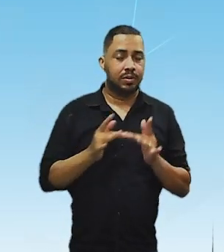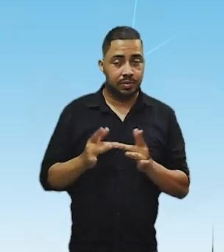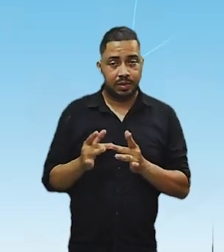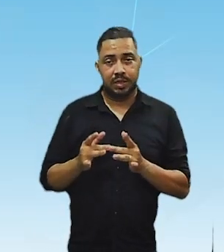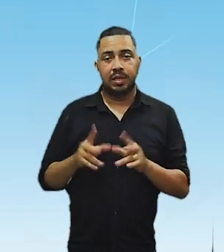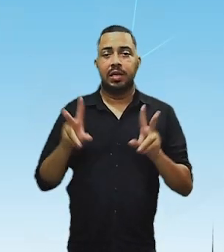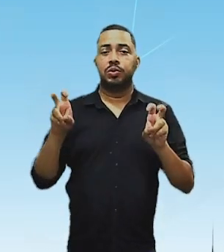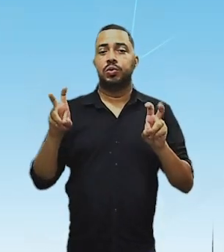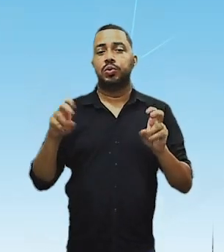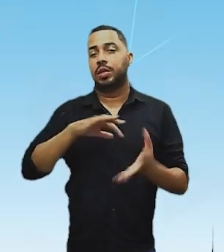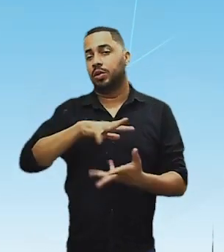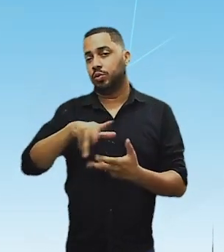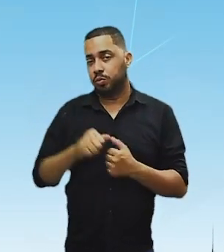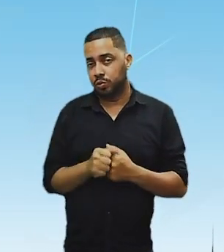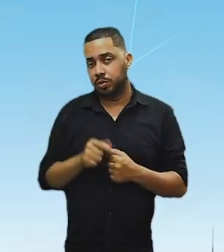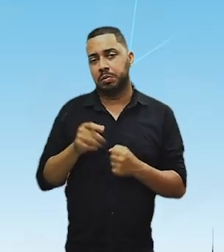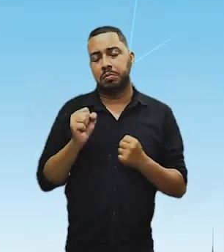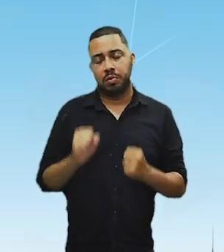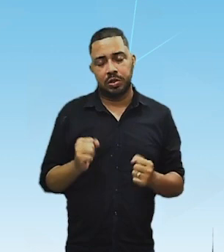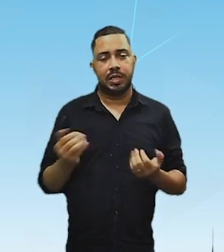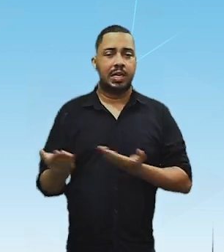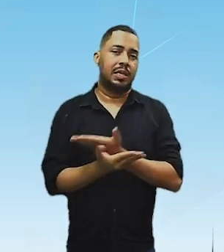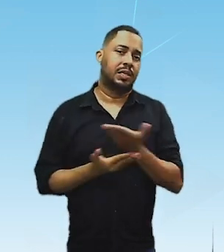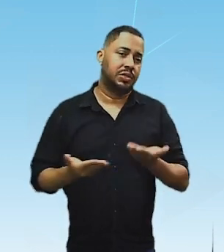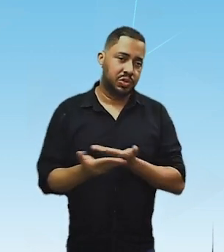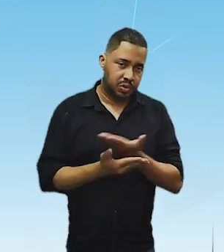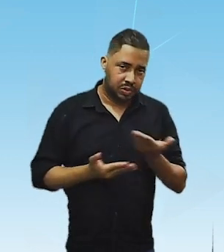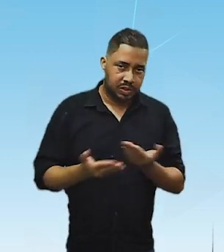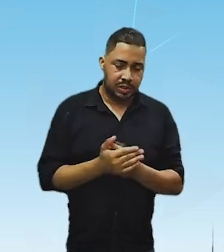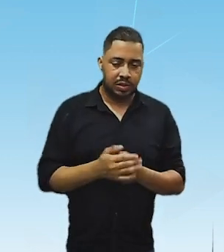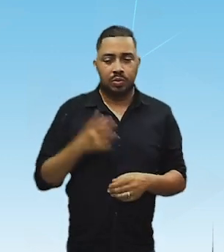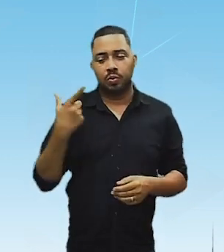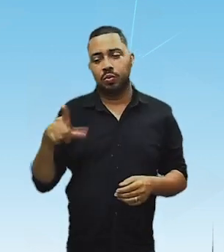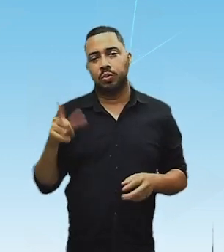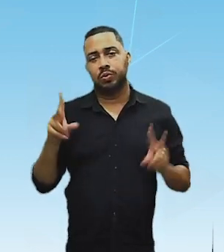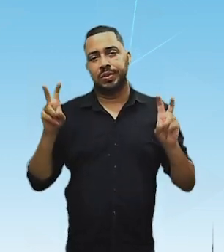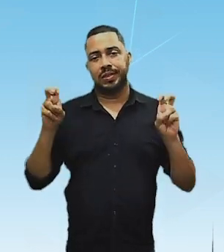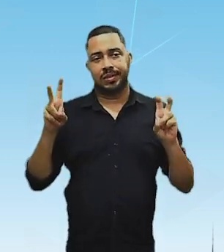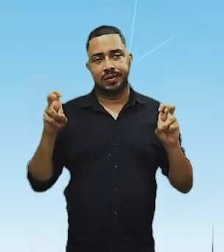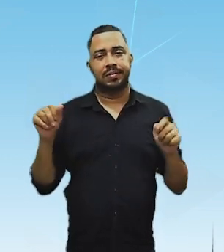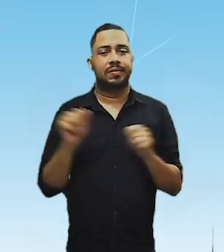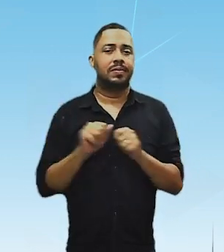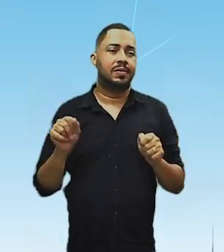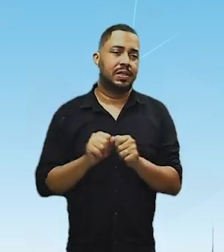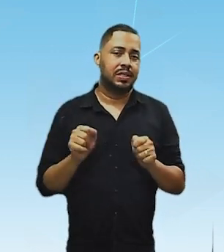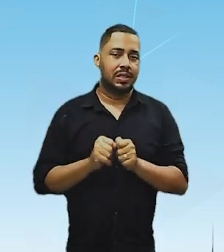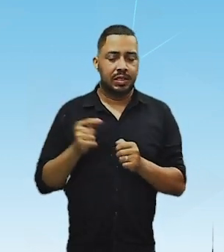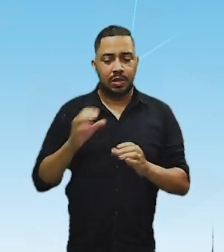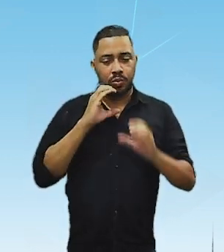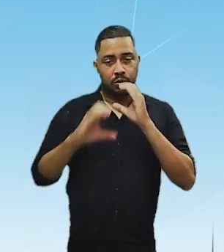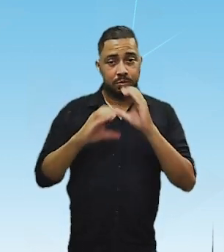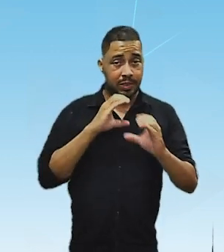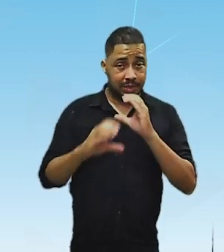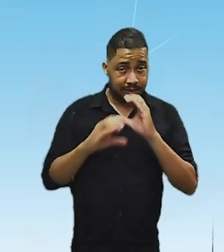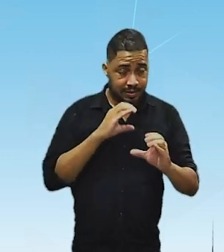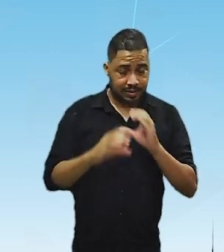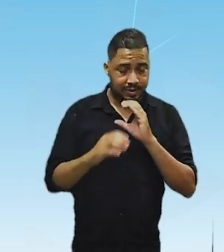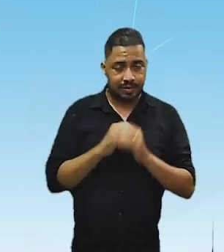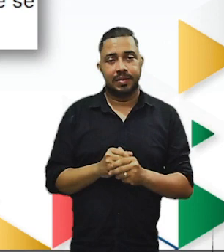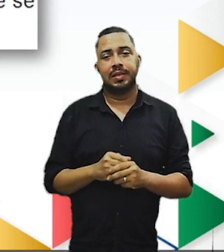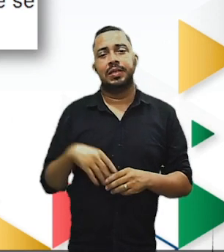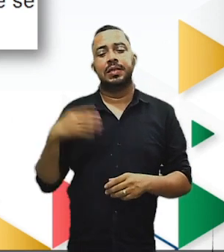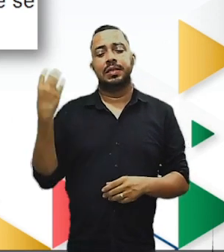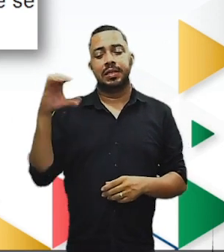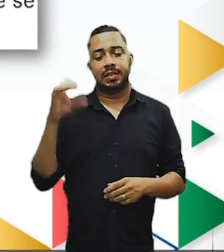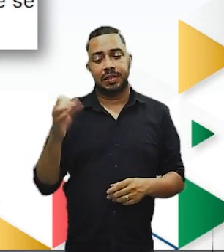estão no mundo. Você pode relacionar, certo, com outros assuntos, fazer essa comunicação entre as ciências.